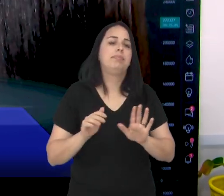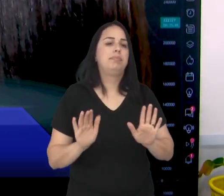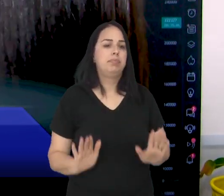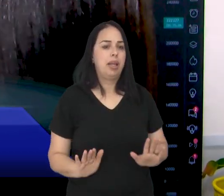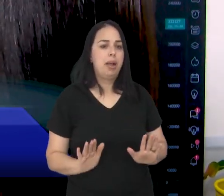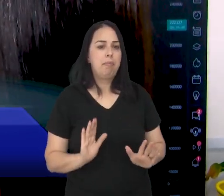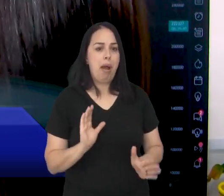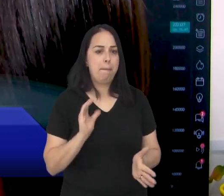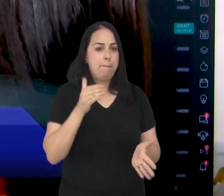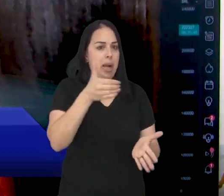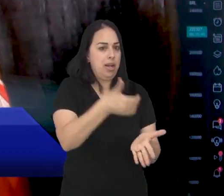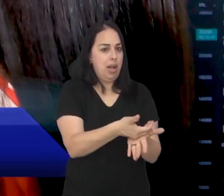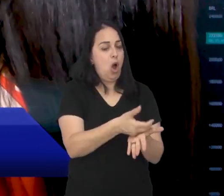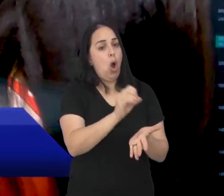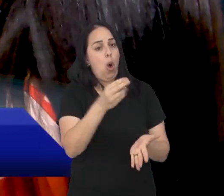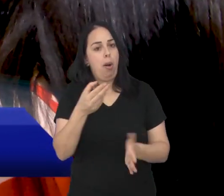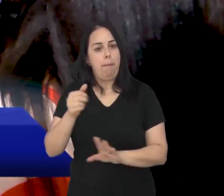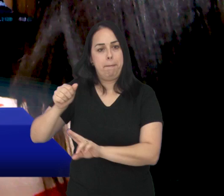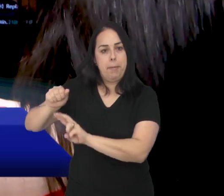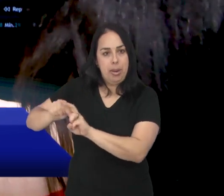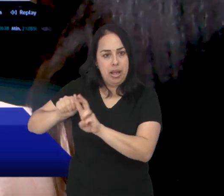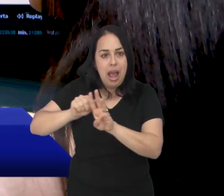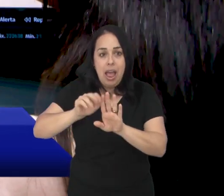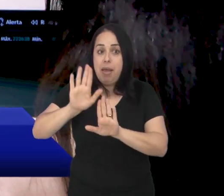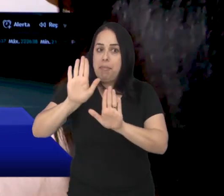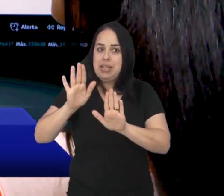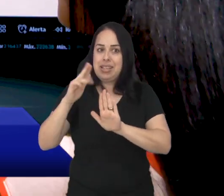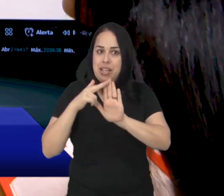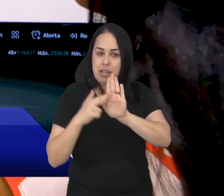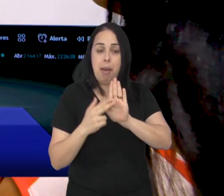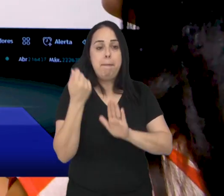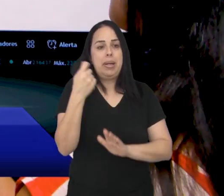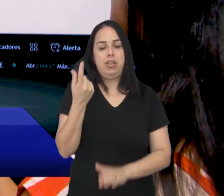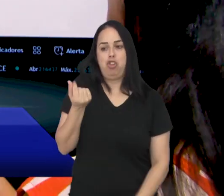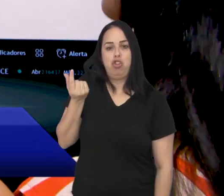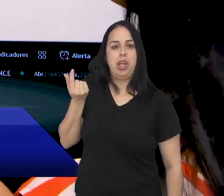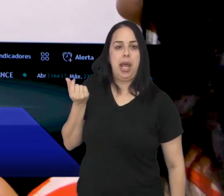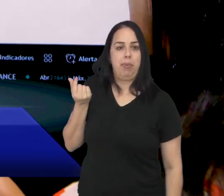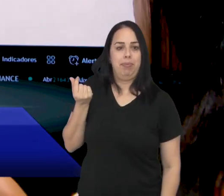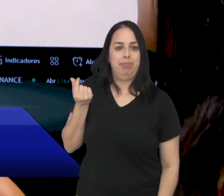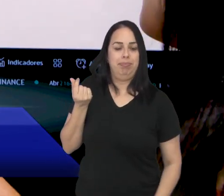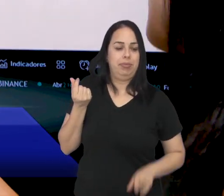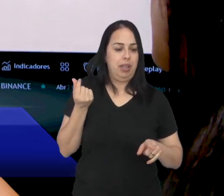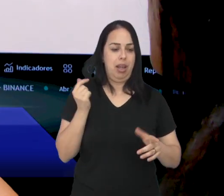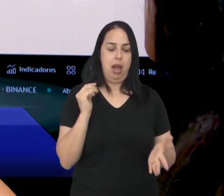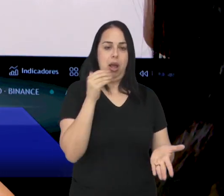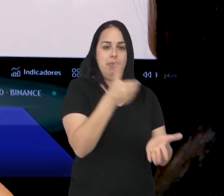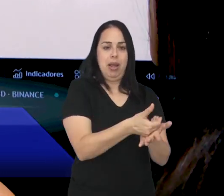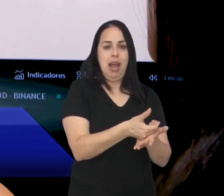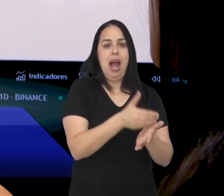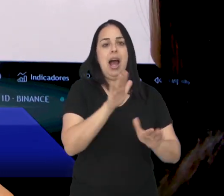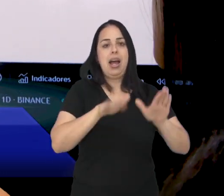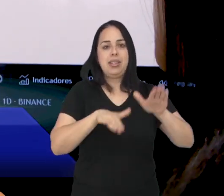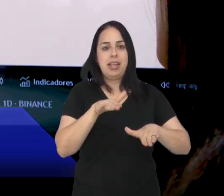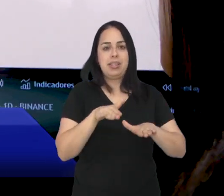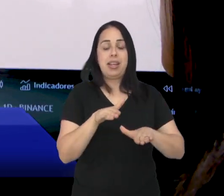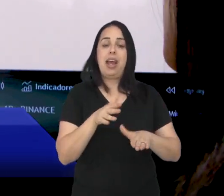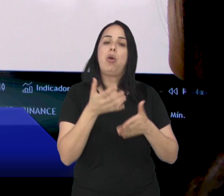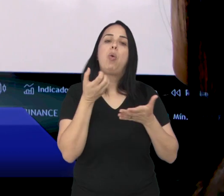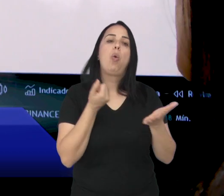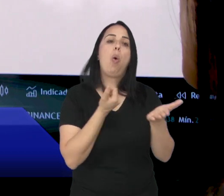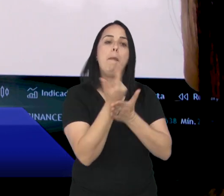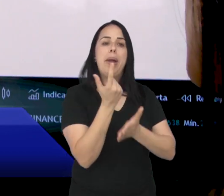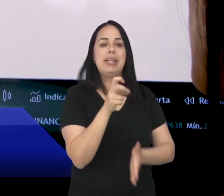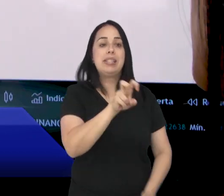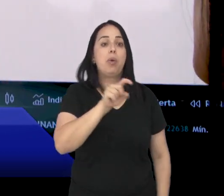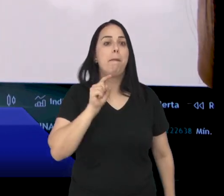tiver jeito. Para poder pagar à vista ou parcelado, a regra é bem simples. Eu preciso ter o dinheiro para pagar à vista. Porque se eu quero comprar alguma coisa